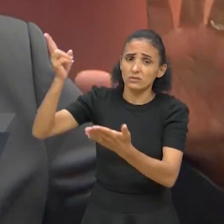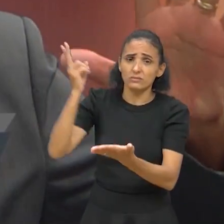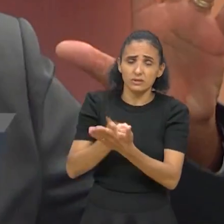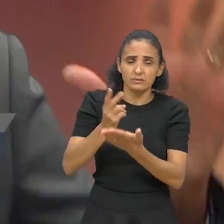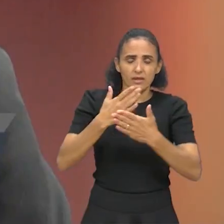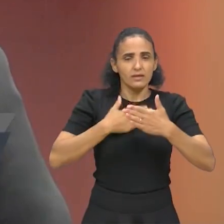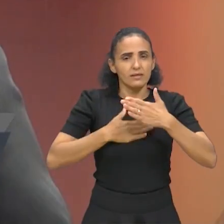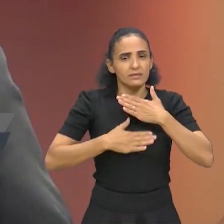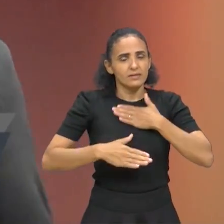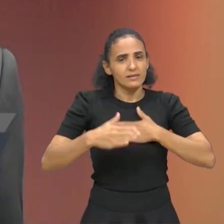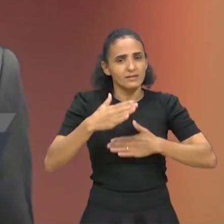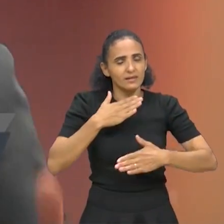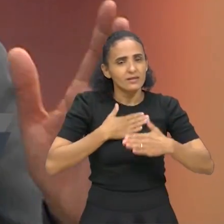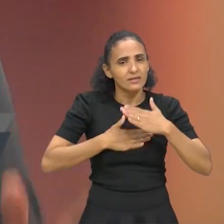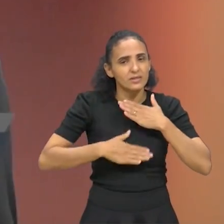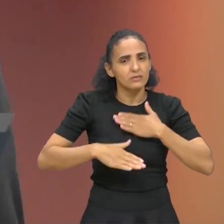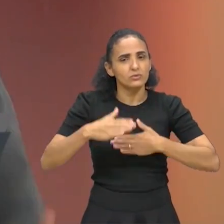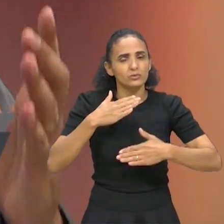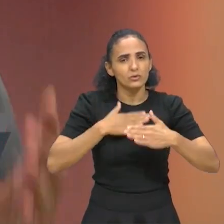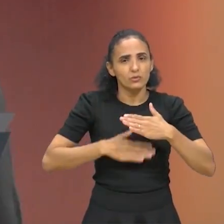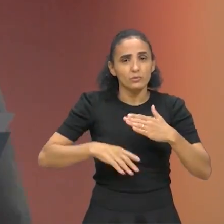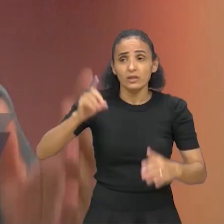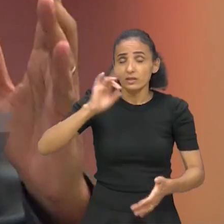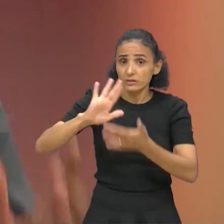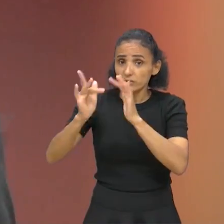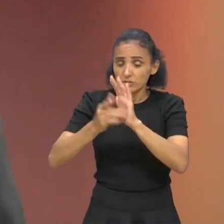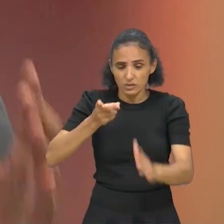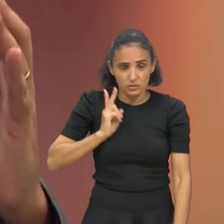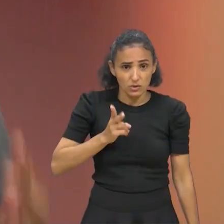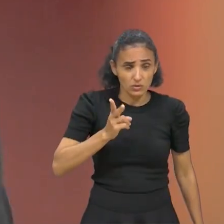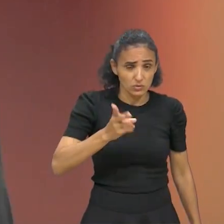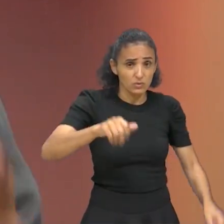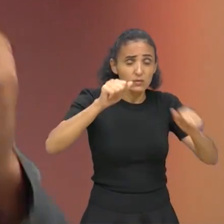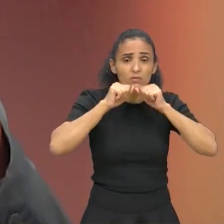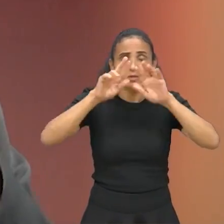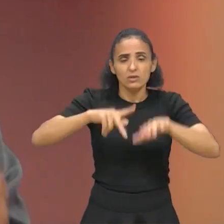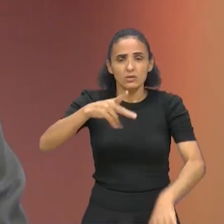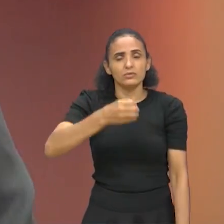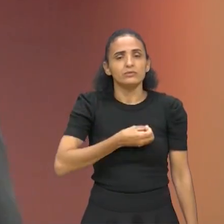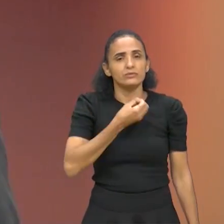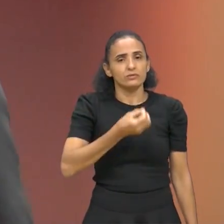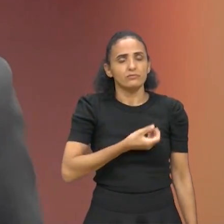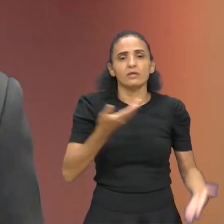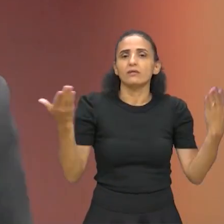Tenha calma. Ele ainda tem Elim preparado para você.